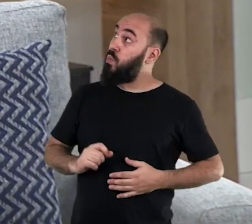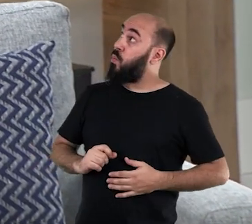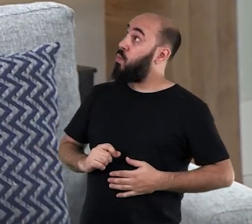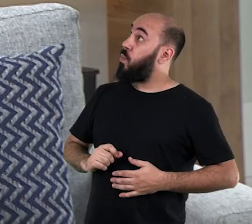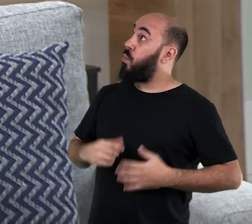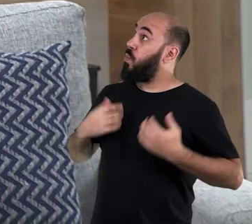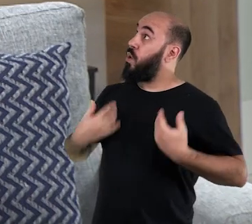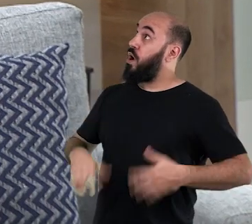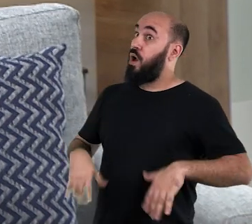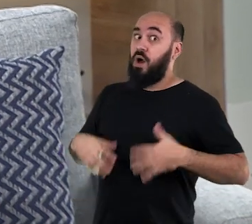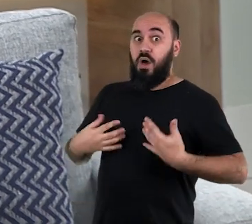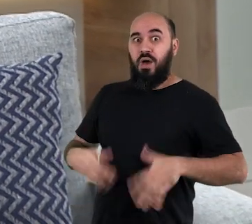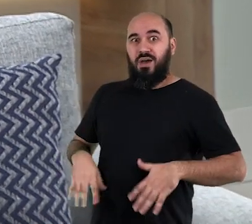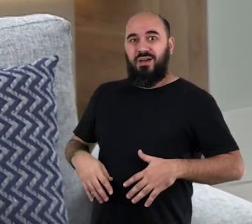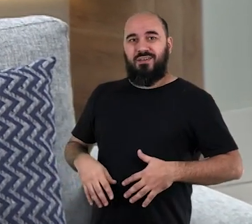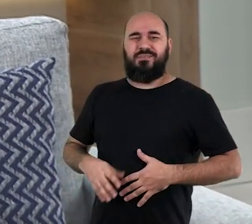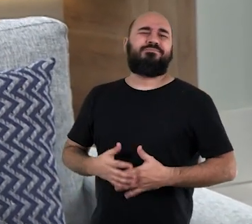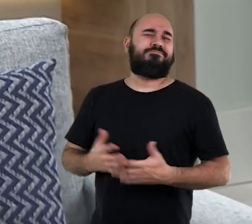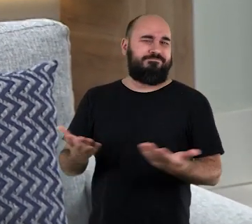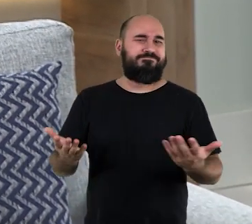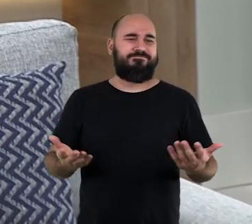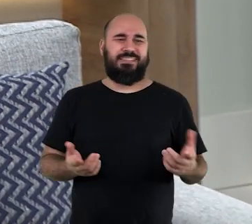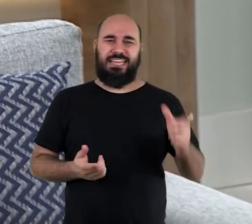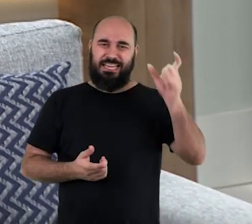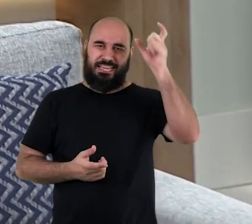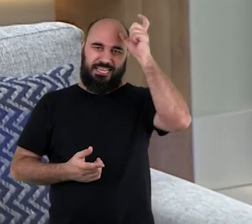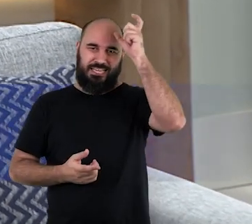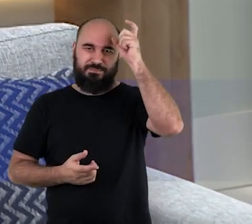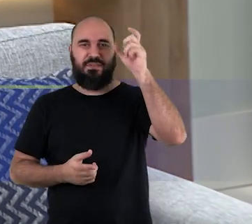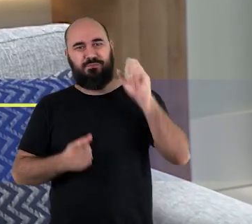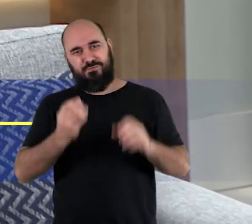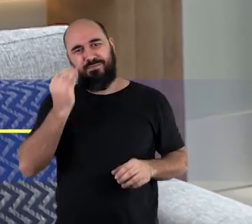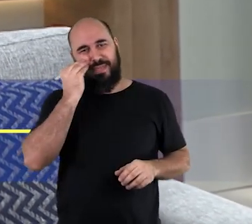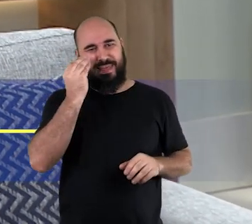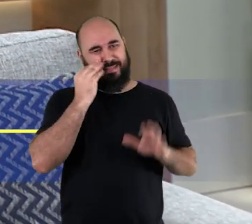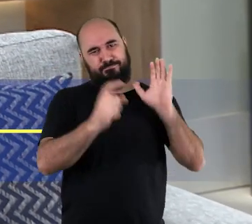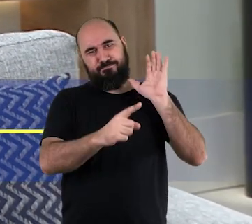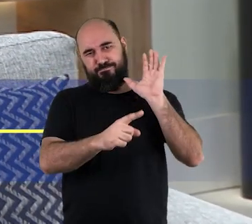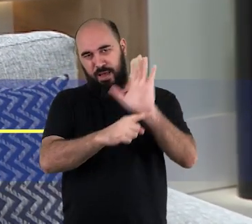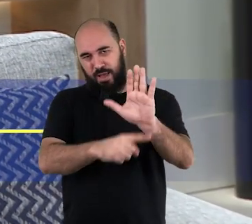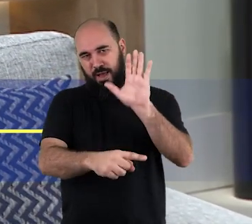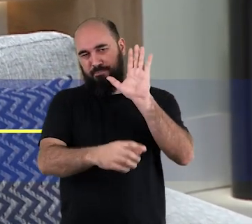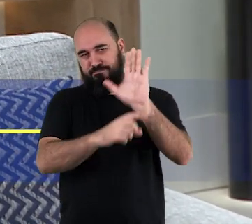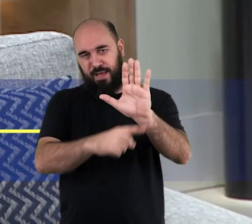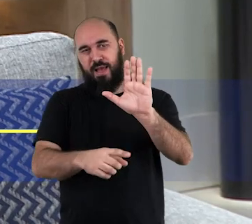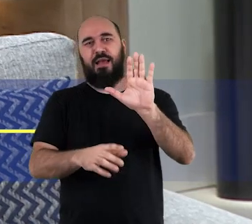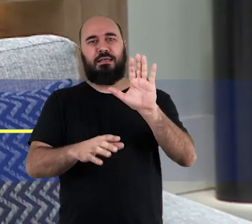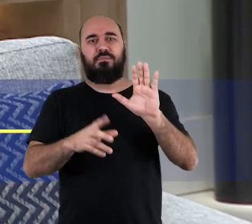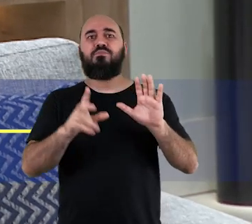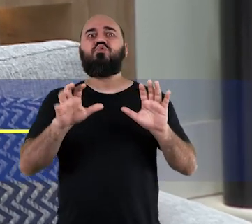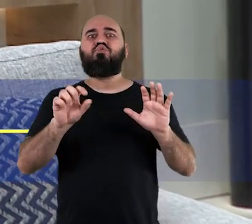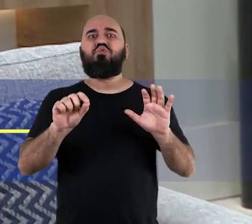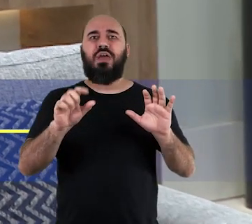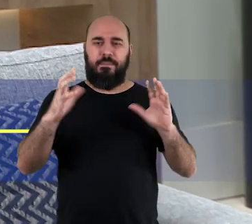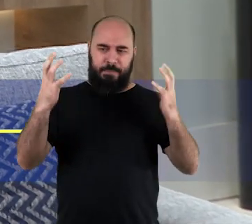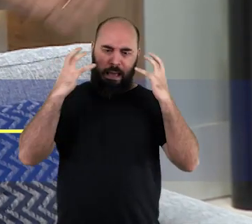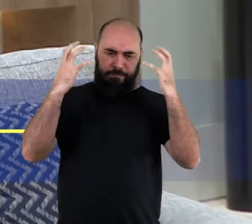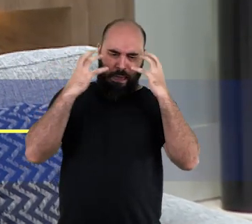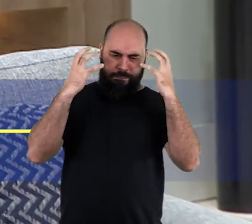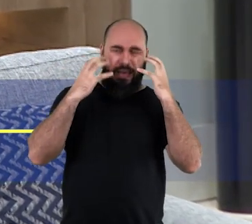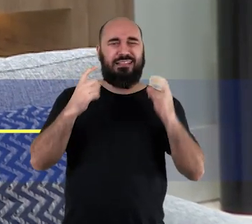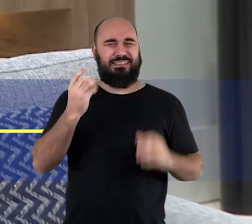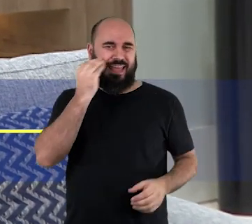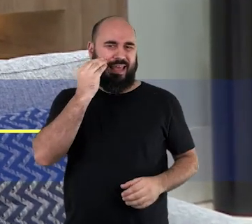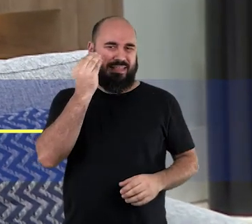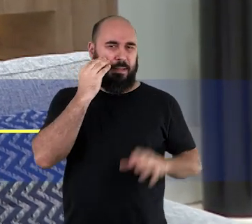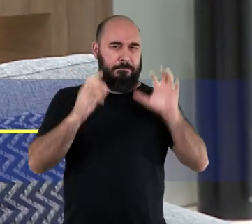colocar em nossa cabeça que só nós estamos tentando andar nos caminhos de Deus, não é? Todo mundo se afastou, todo mundo se apostatou, a igreja está